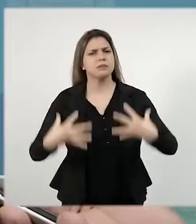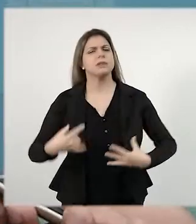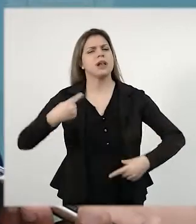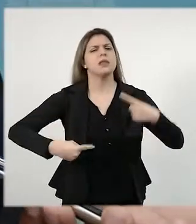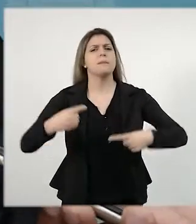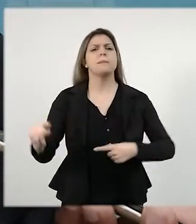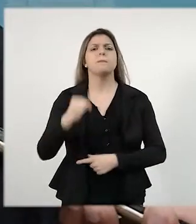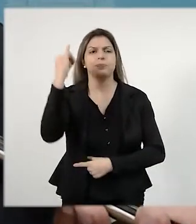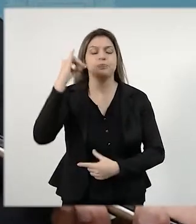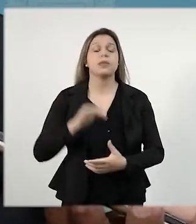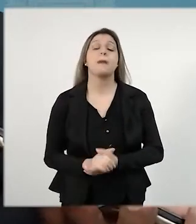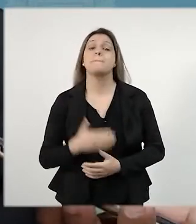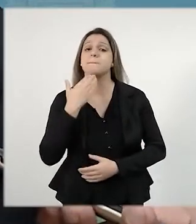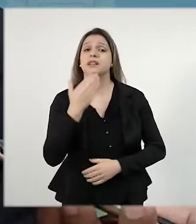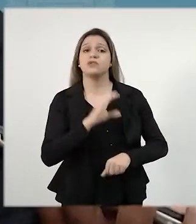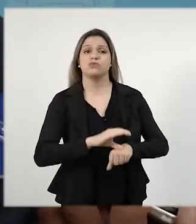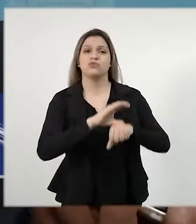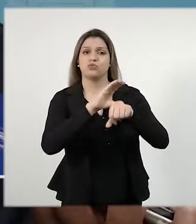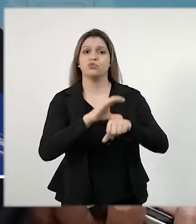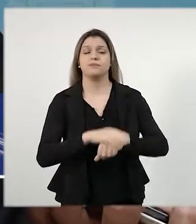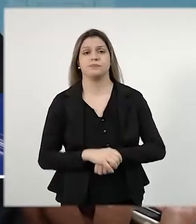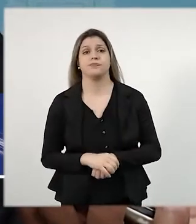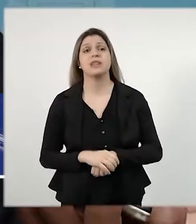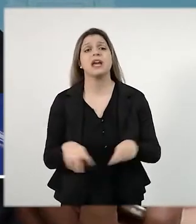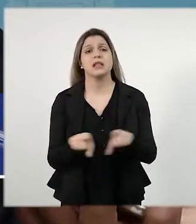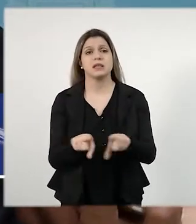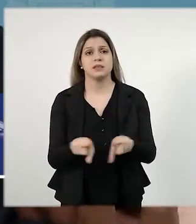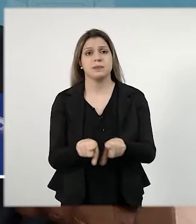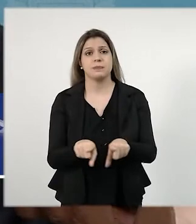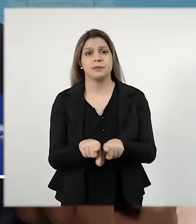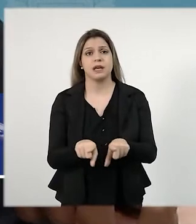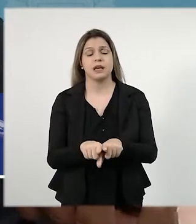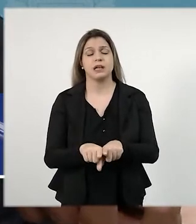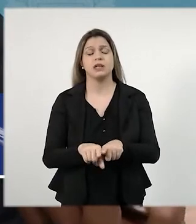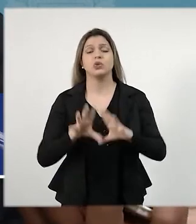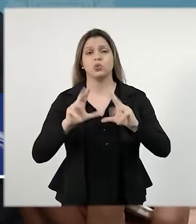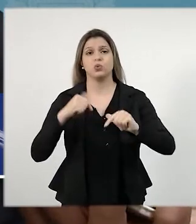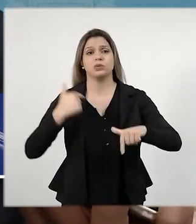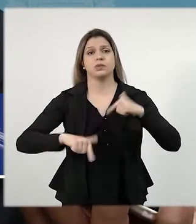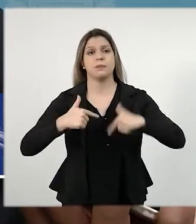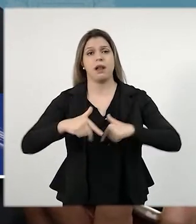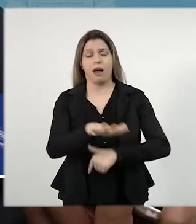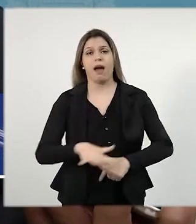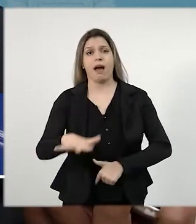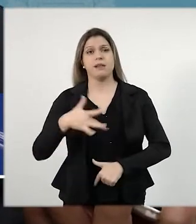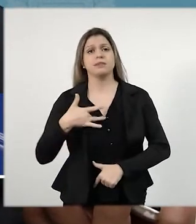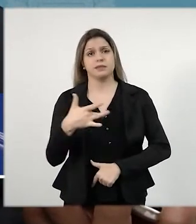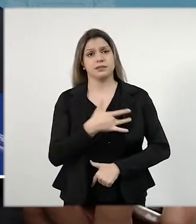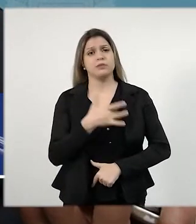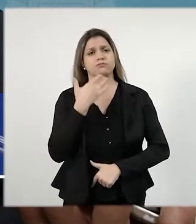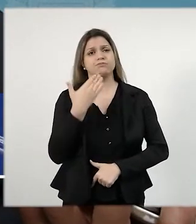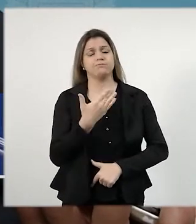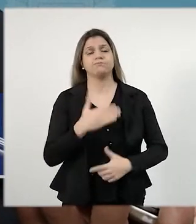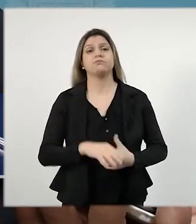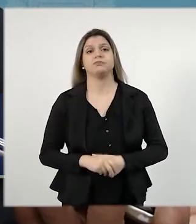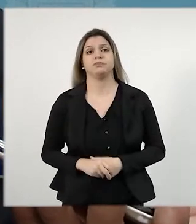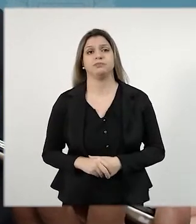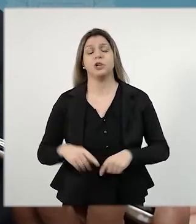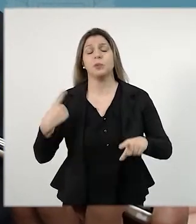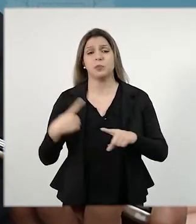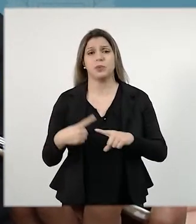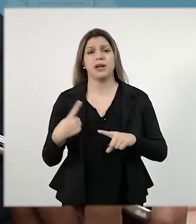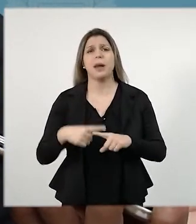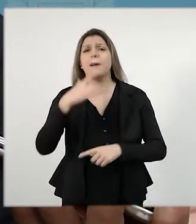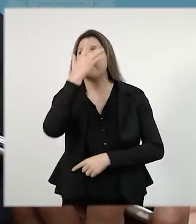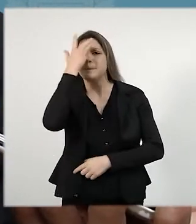foi um pedido, do Conselho e também dos trabalhadores da área da saúde,